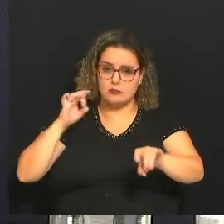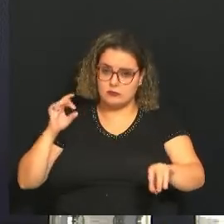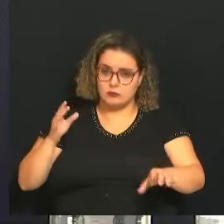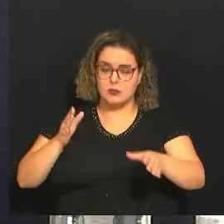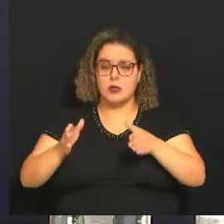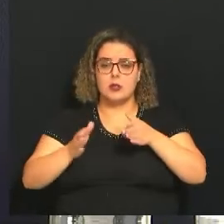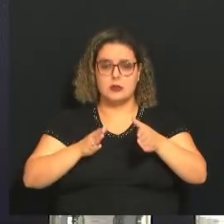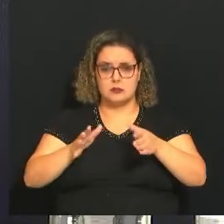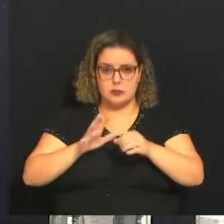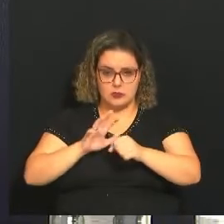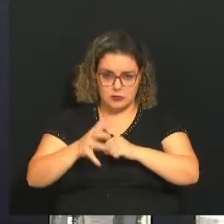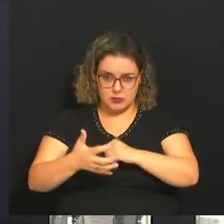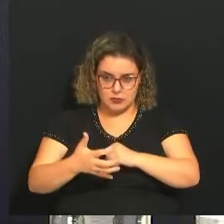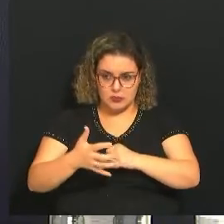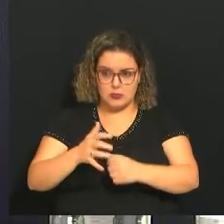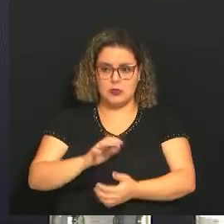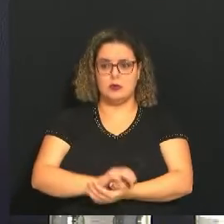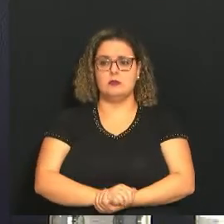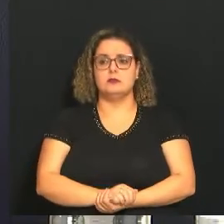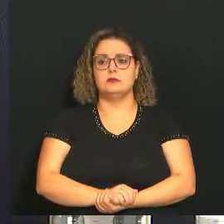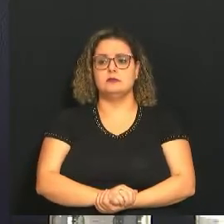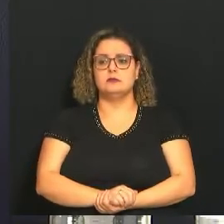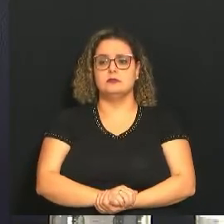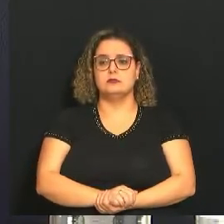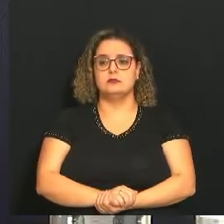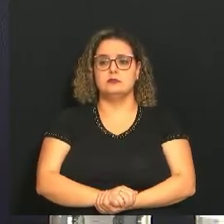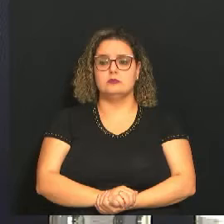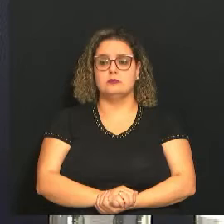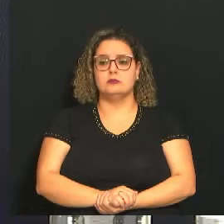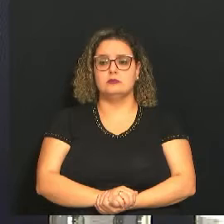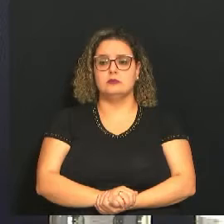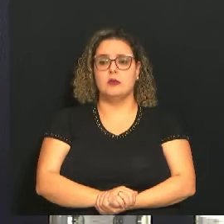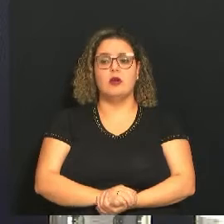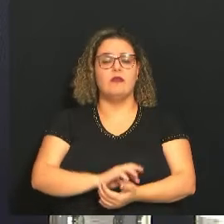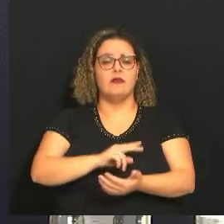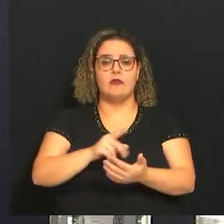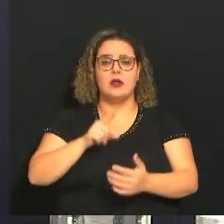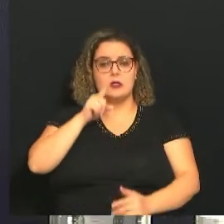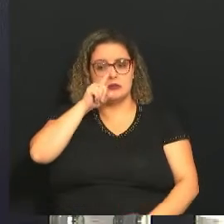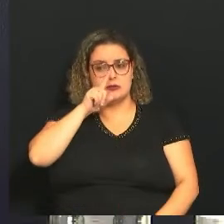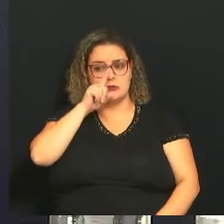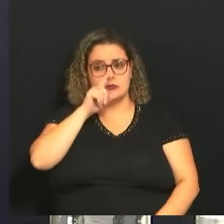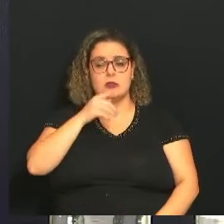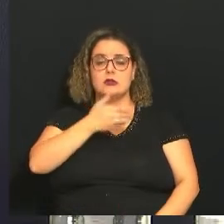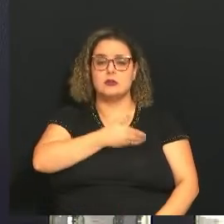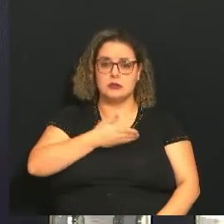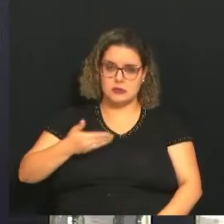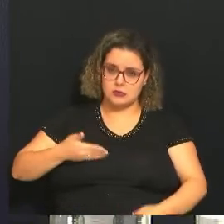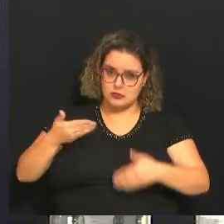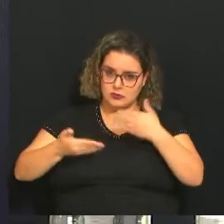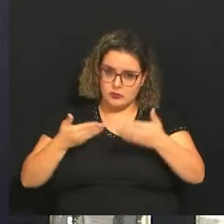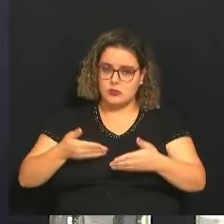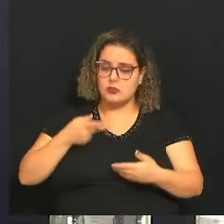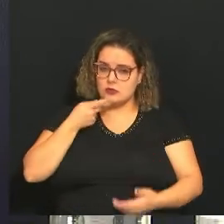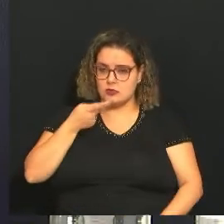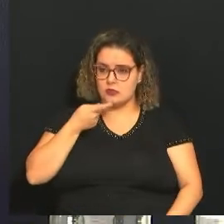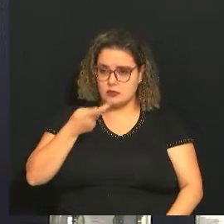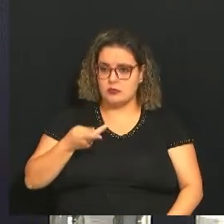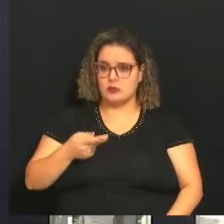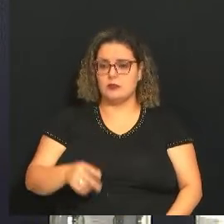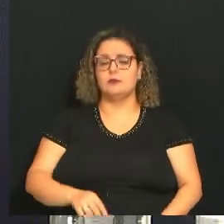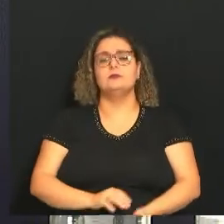da pandemia, né? Correu vários riscos. São desses servidores que a gente está falando. Quero falar, por último